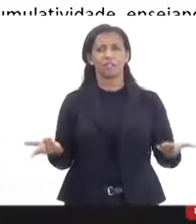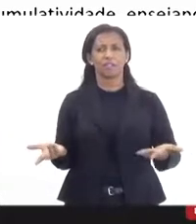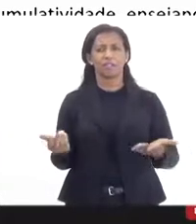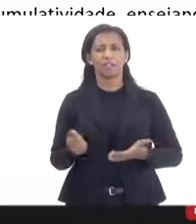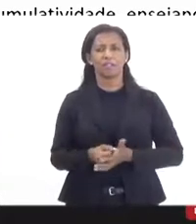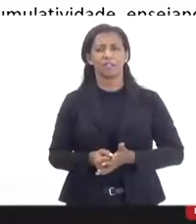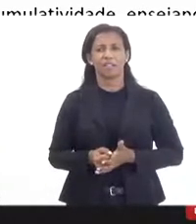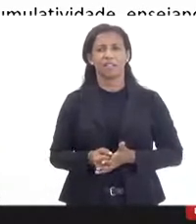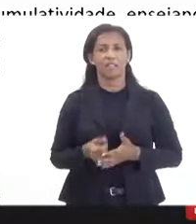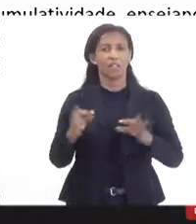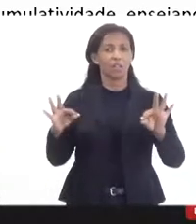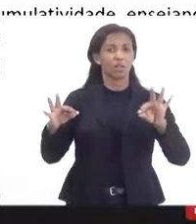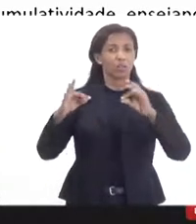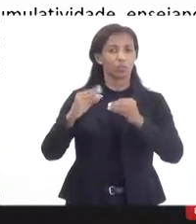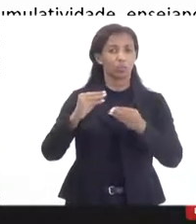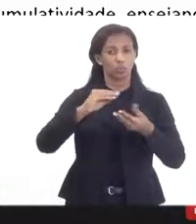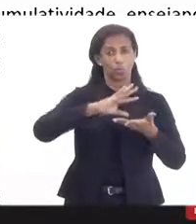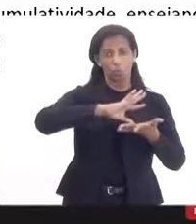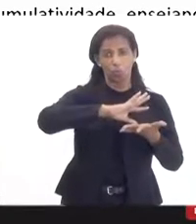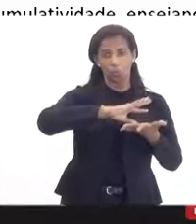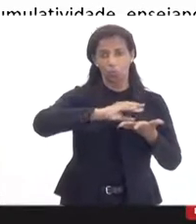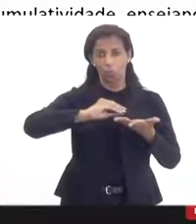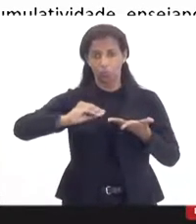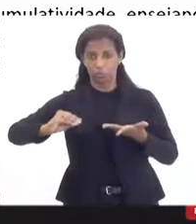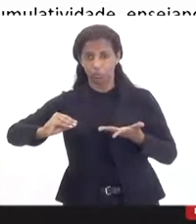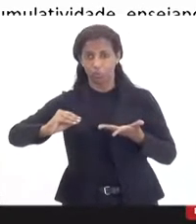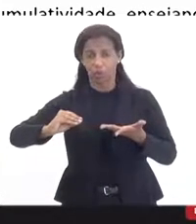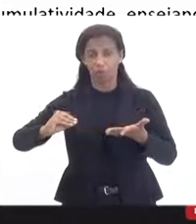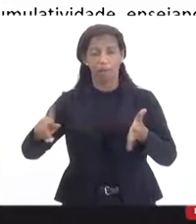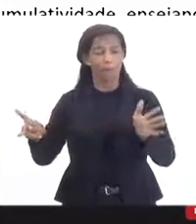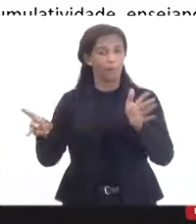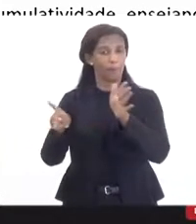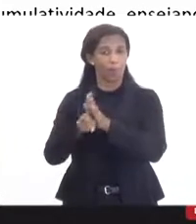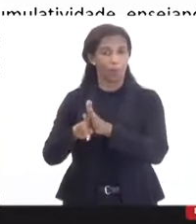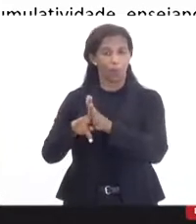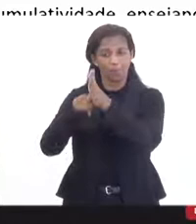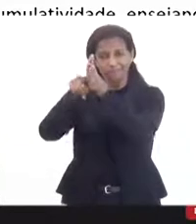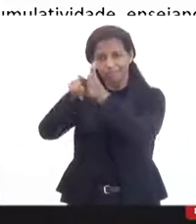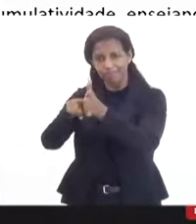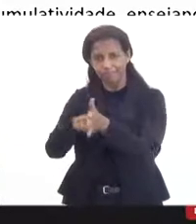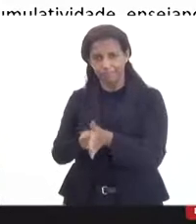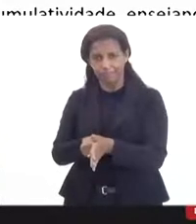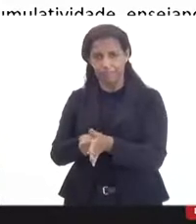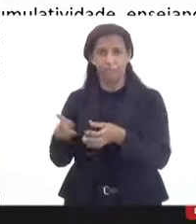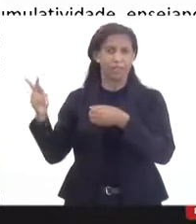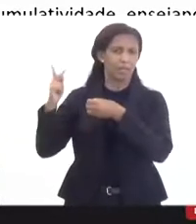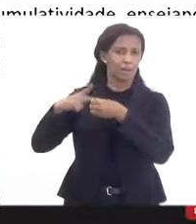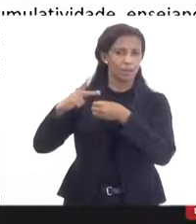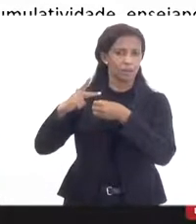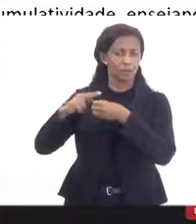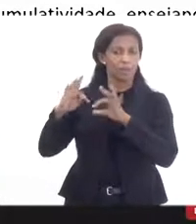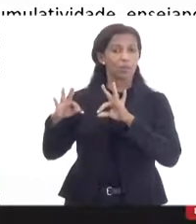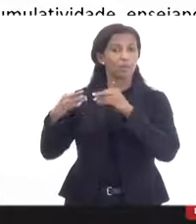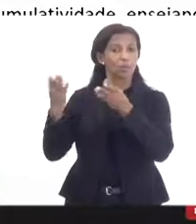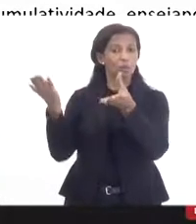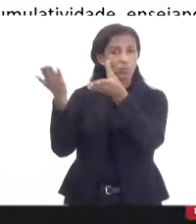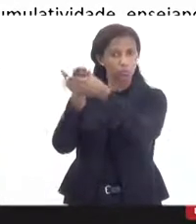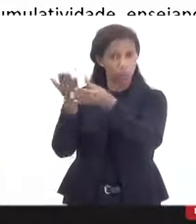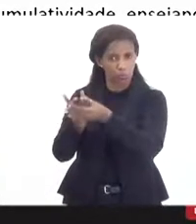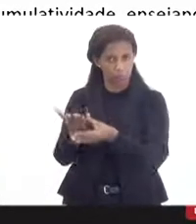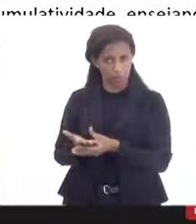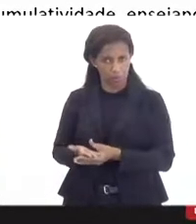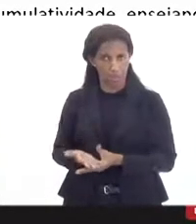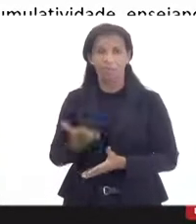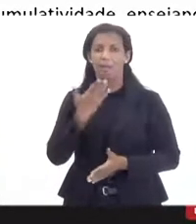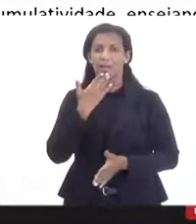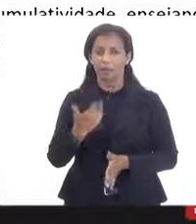sobre isso é porque é um contencioso que depende estritamente de perícia técnica. E a Petrobras, em todos os processos, ela pede a realização